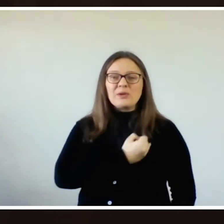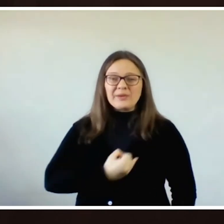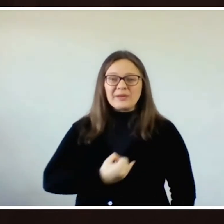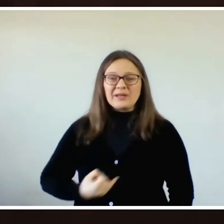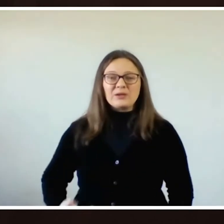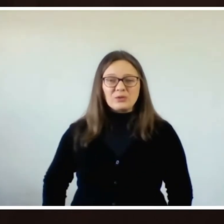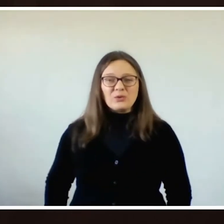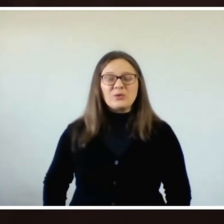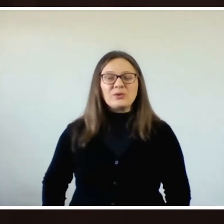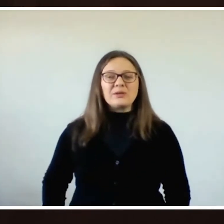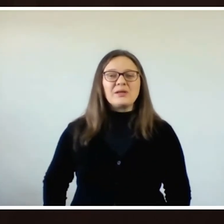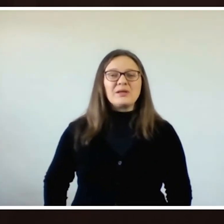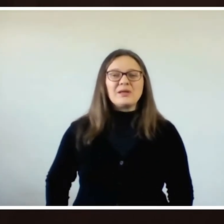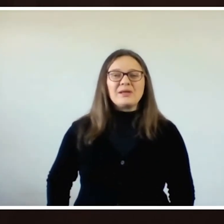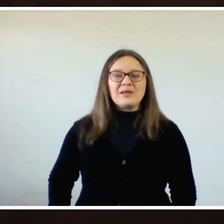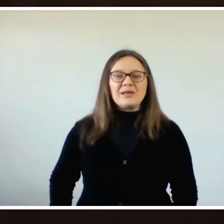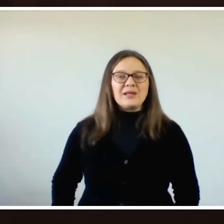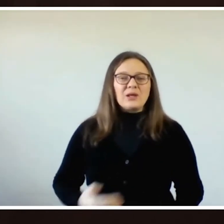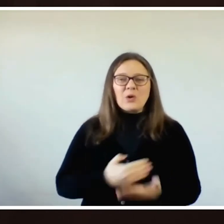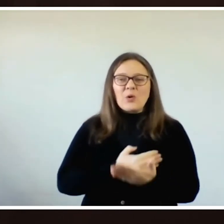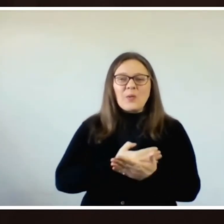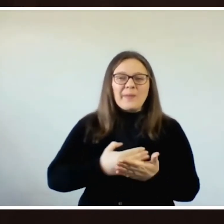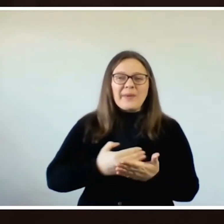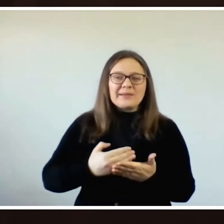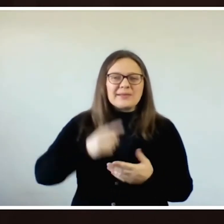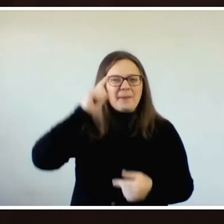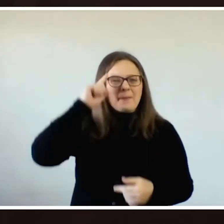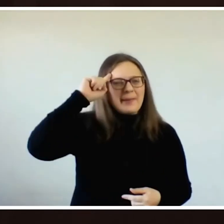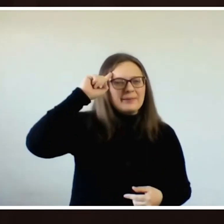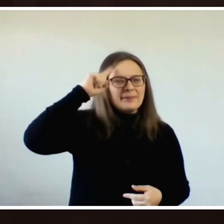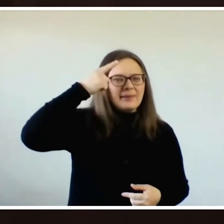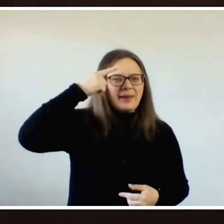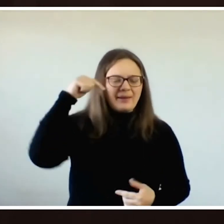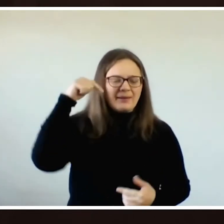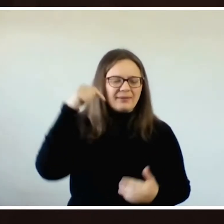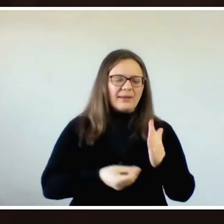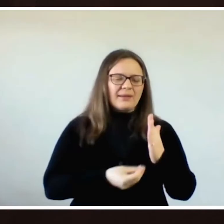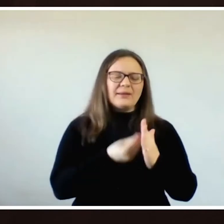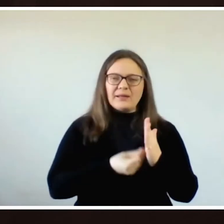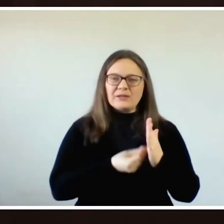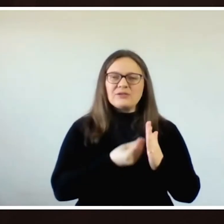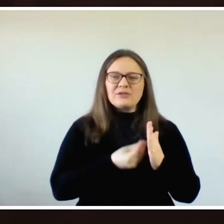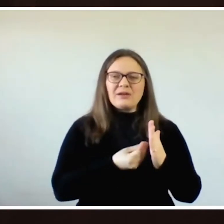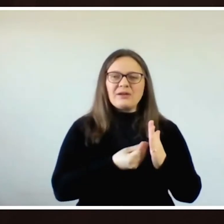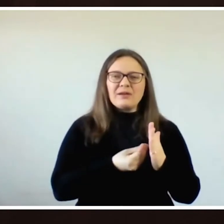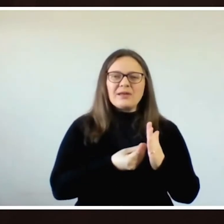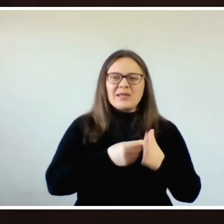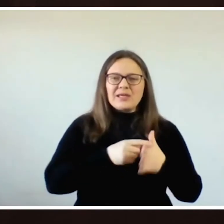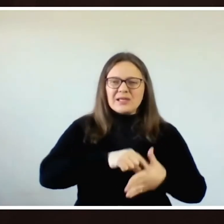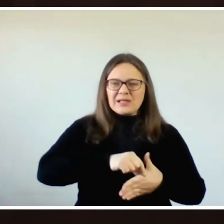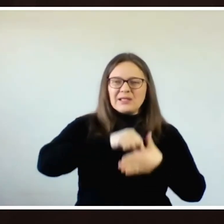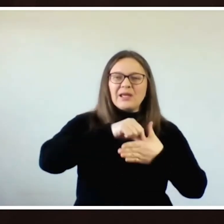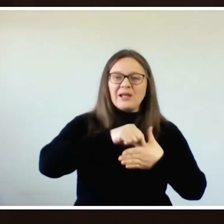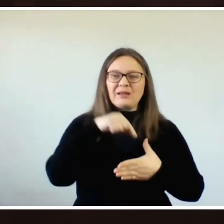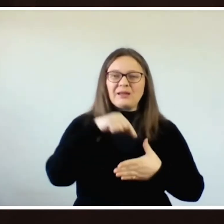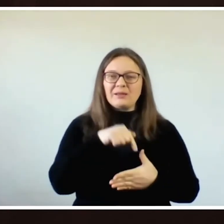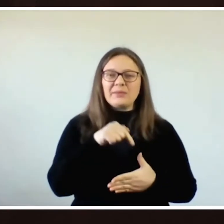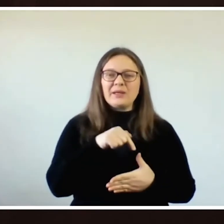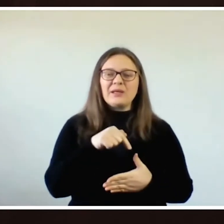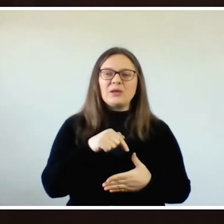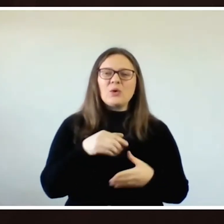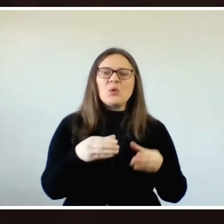chefe da igreja, ele que convocava e liderava os concílios. Que são os concílios? Eram